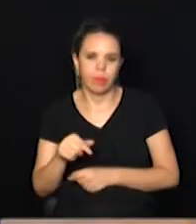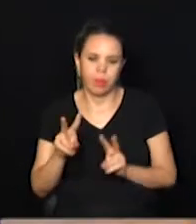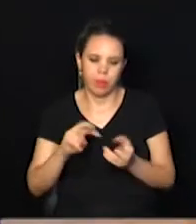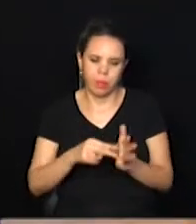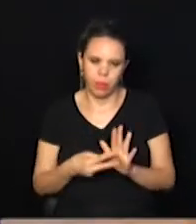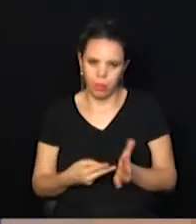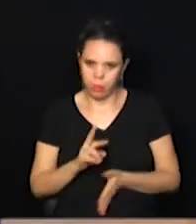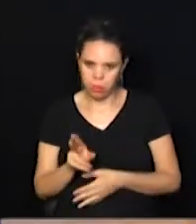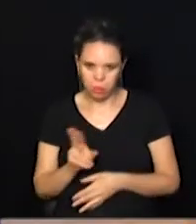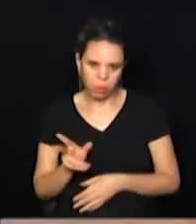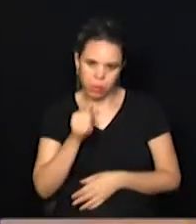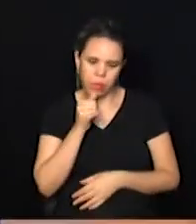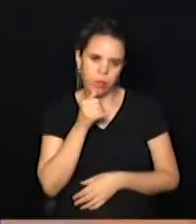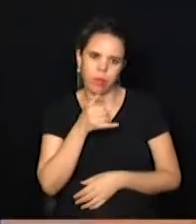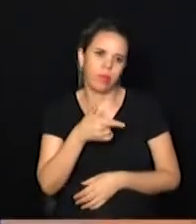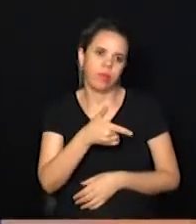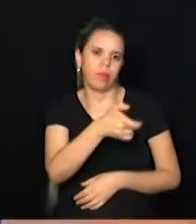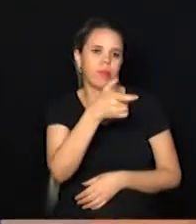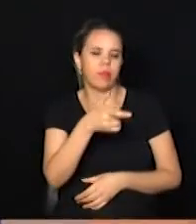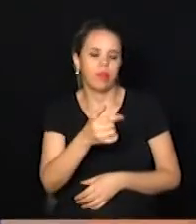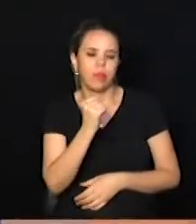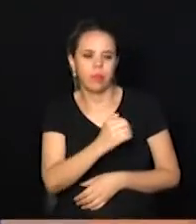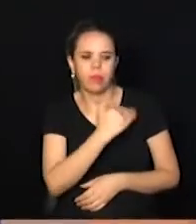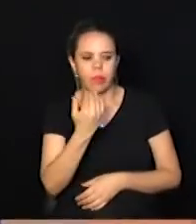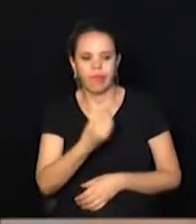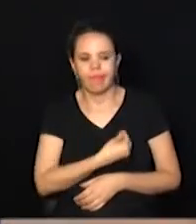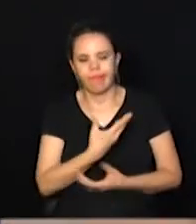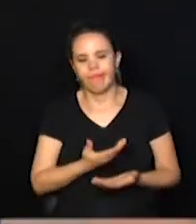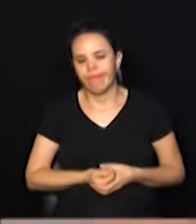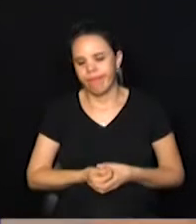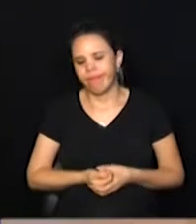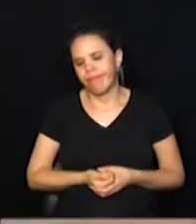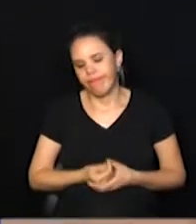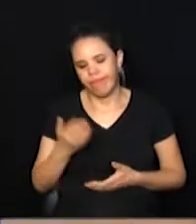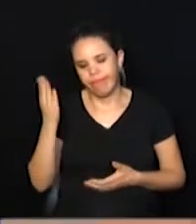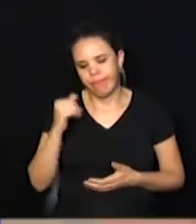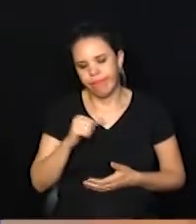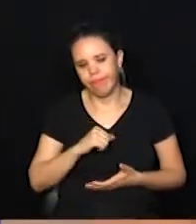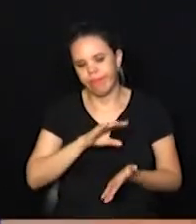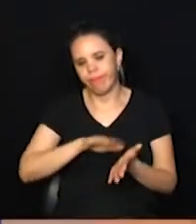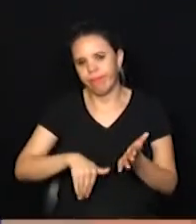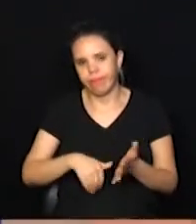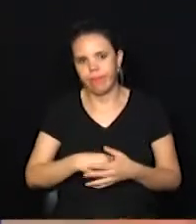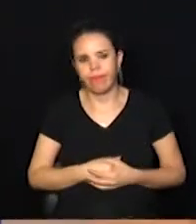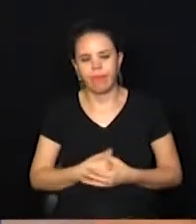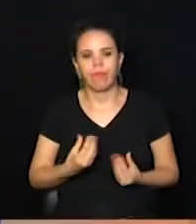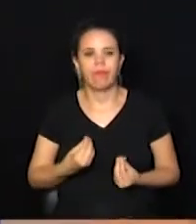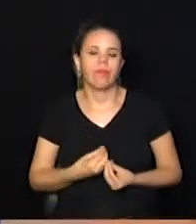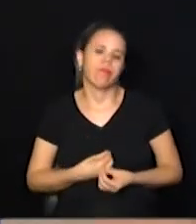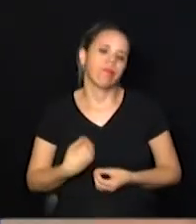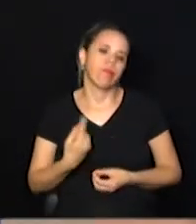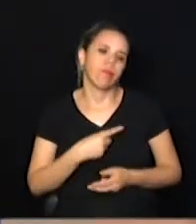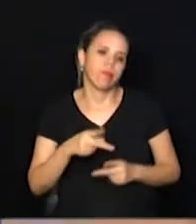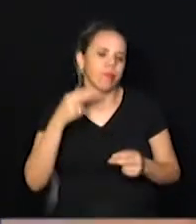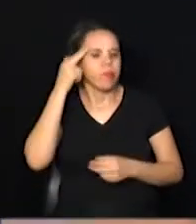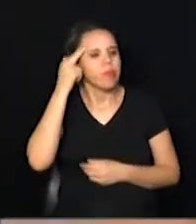Então não era uma bala que estava apenas ceifando uma vida, mas a gente sabia que ela estava tirando muita parte do